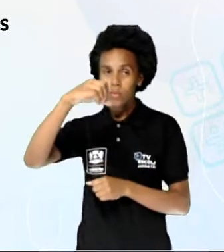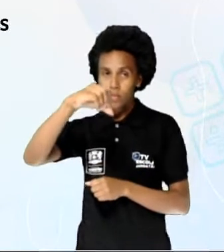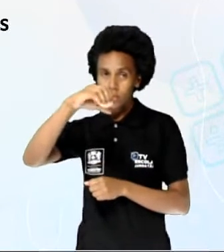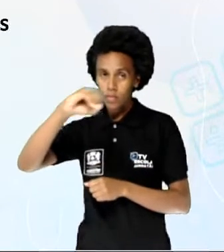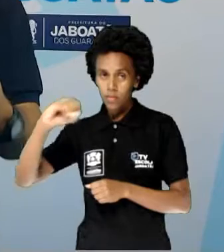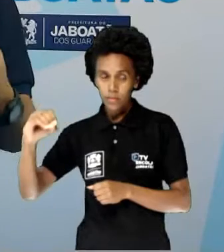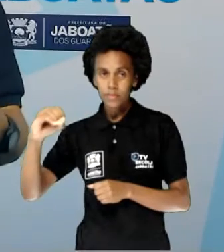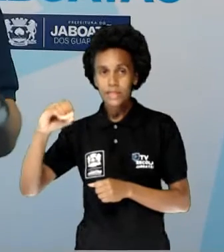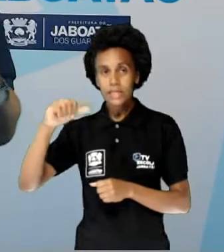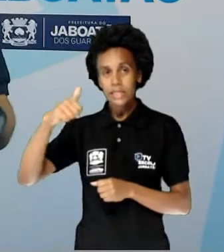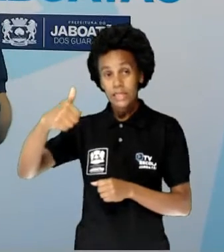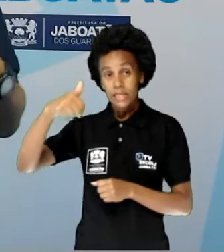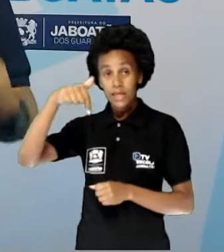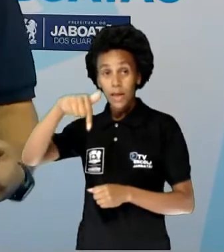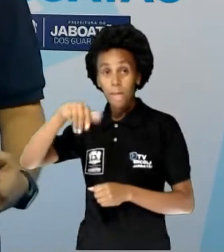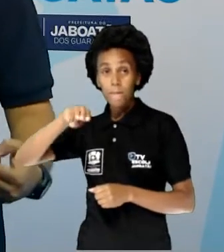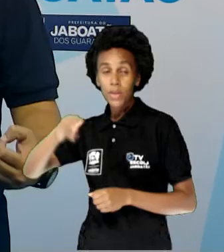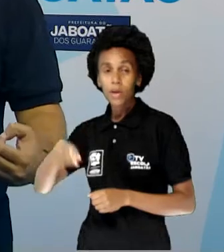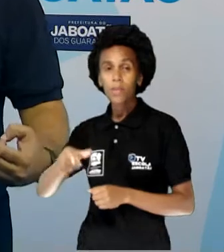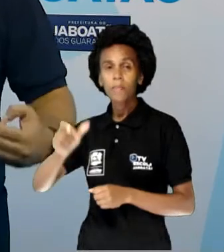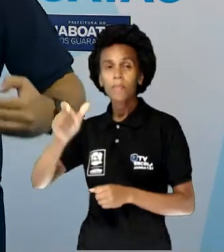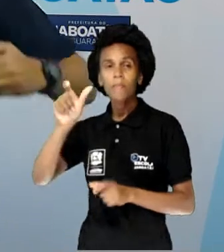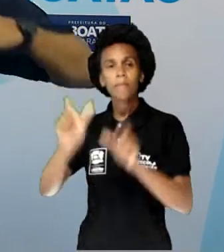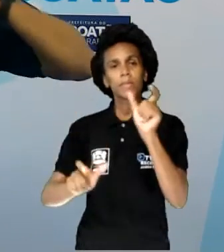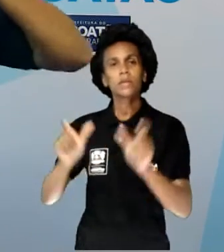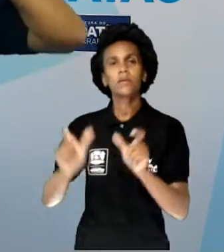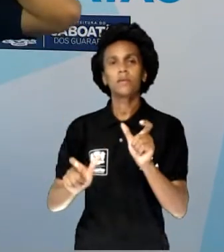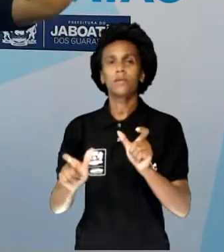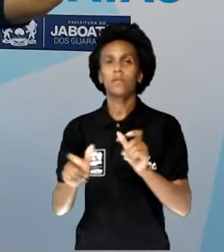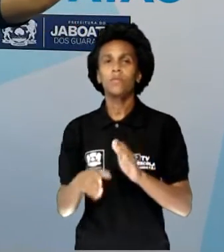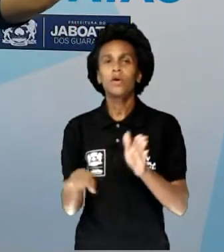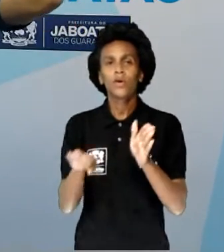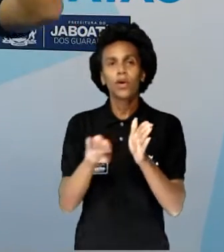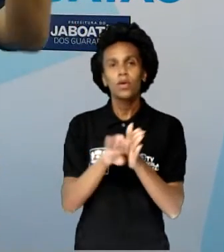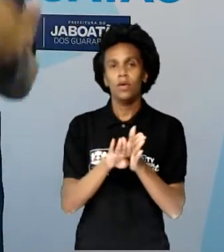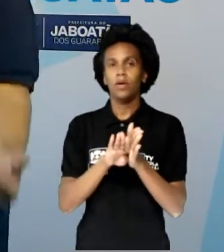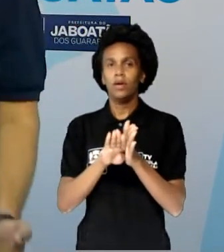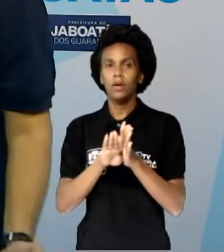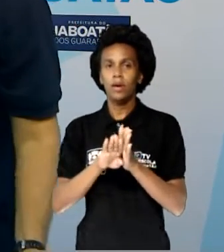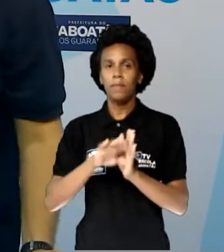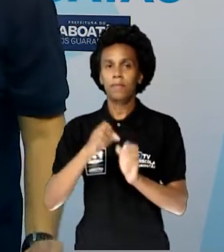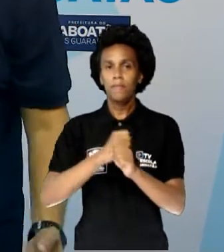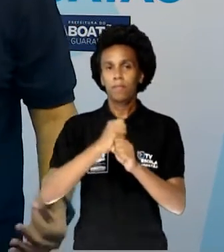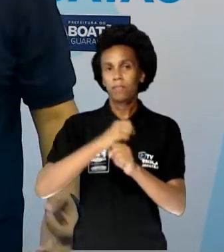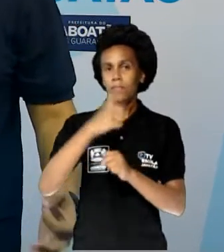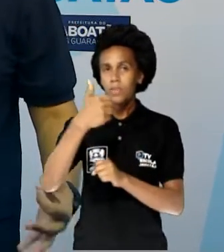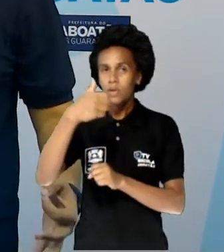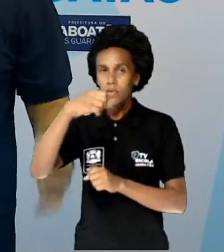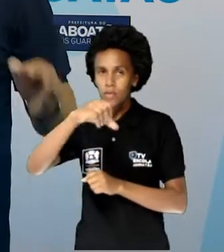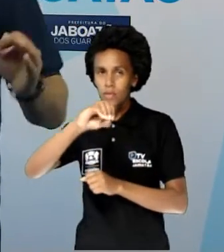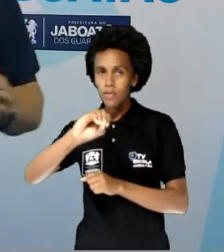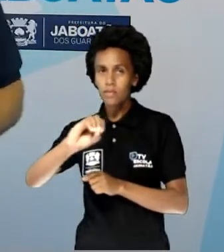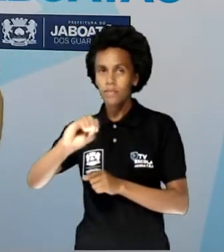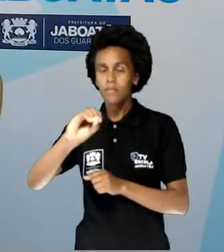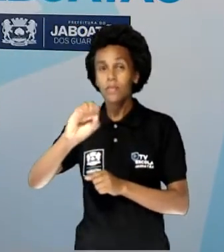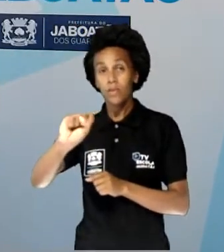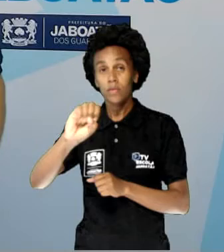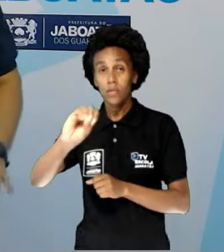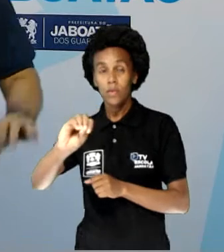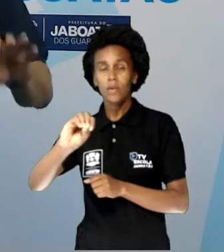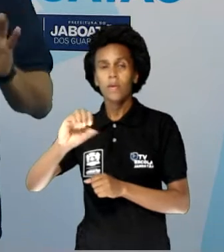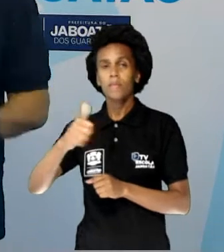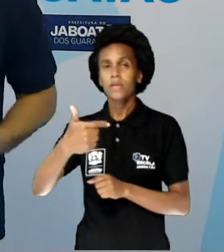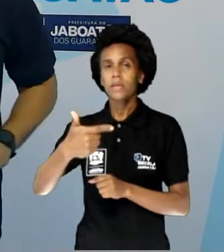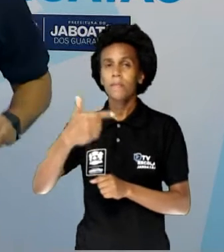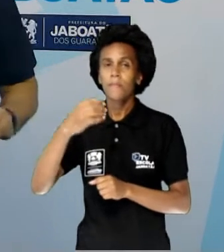com 120 milhões de pessoas. Nos anos 2000, esse número passou ali os 170 milhões. Ou seja, o que